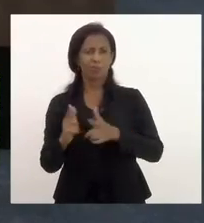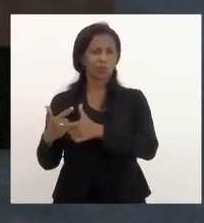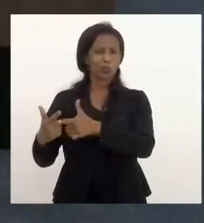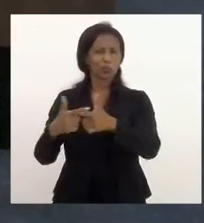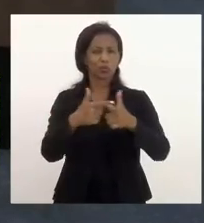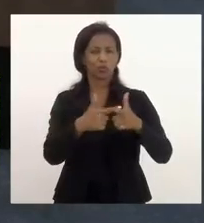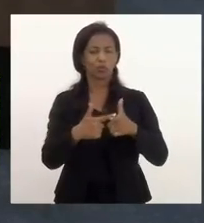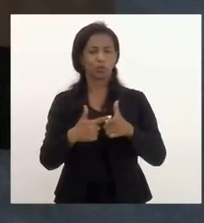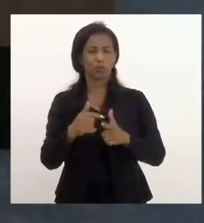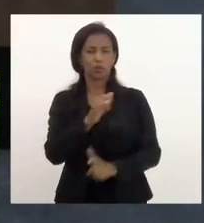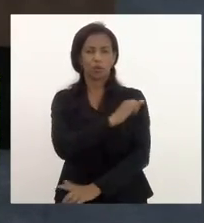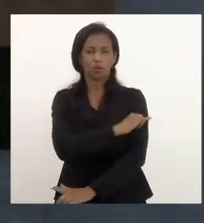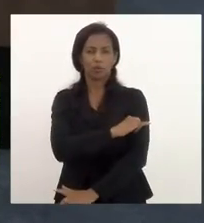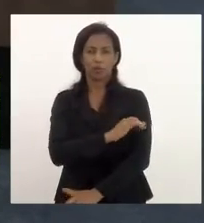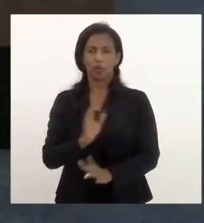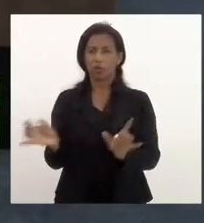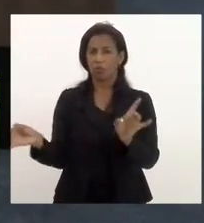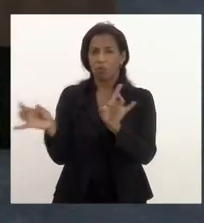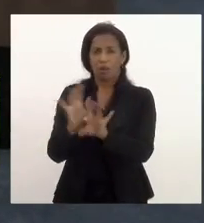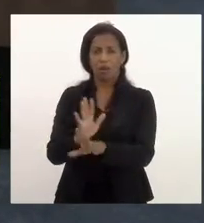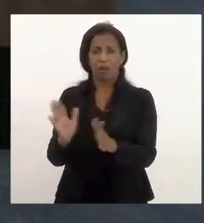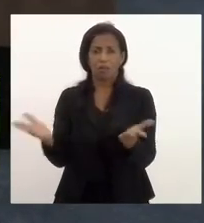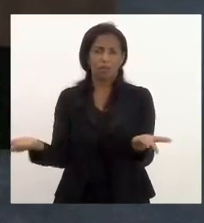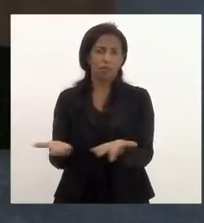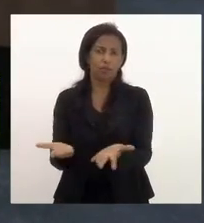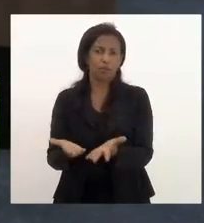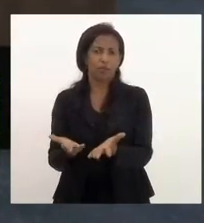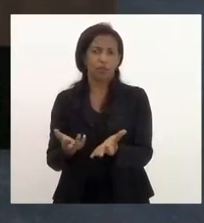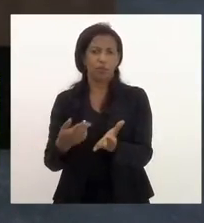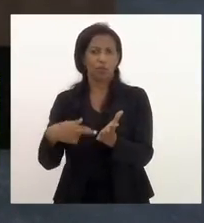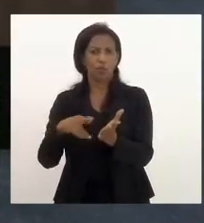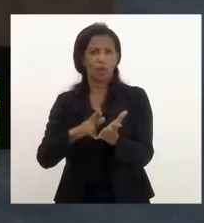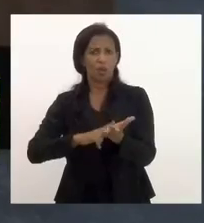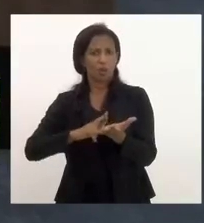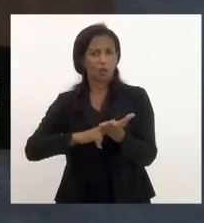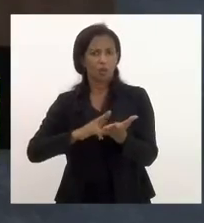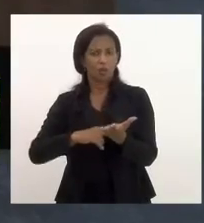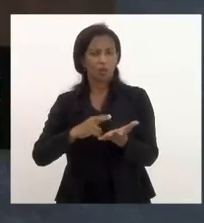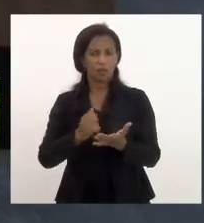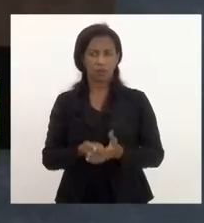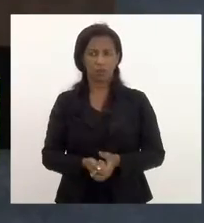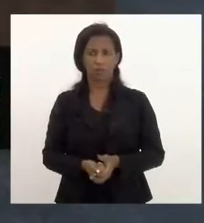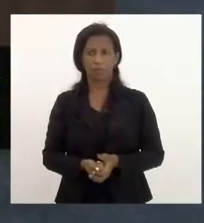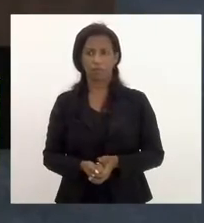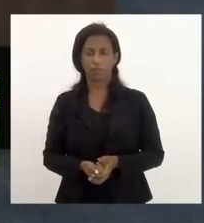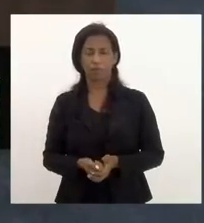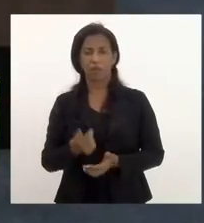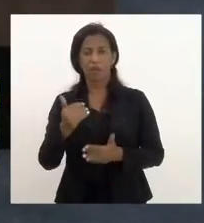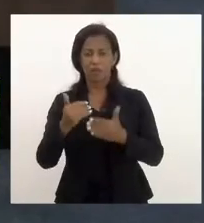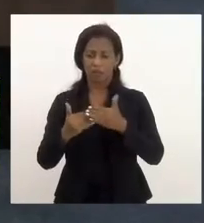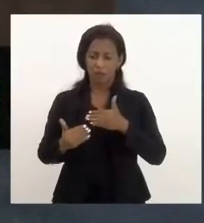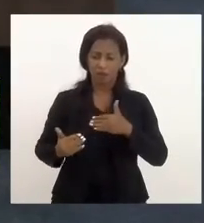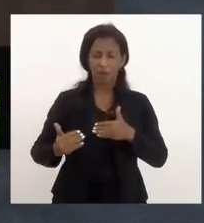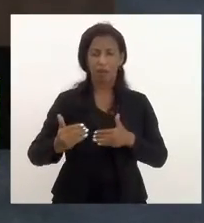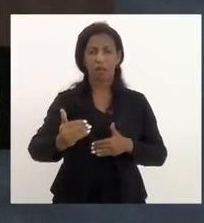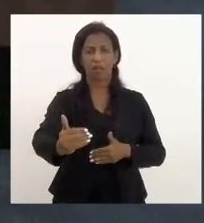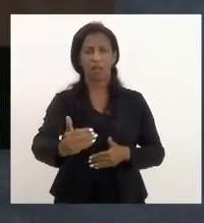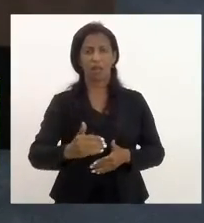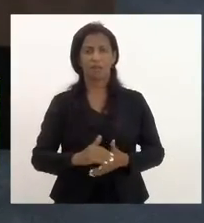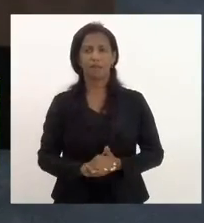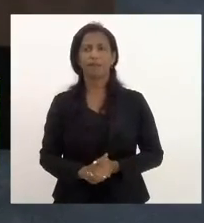então assunto não se encerra o regime de recuperação ele ele vai além